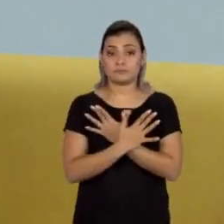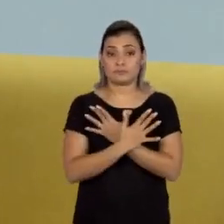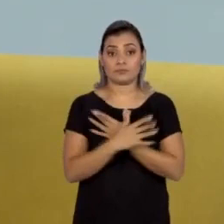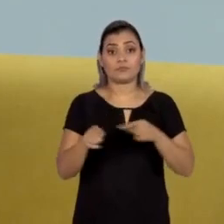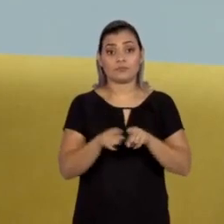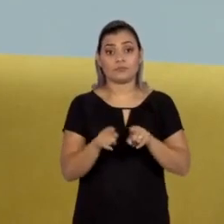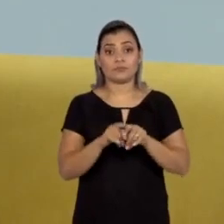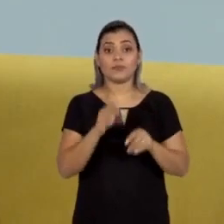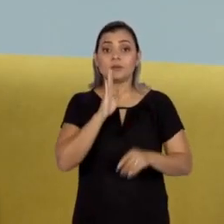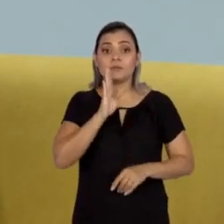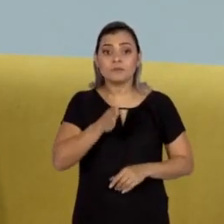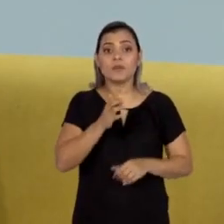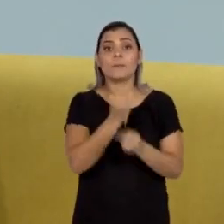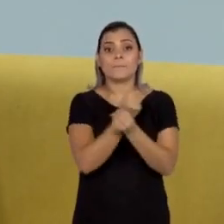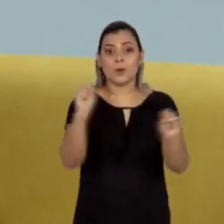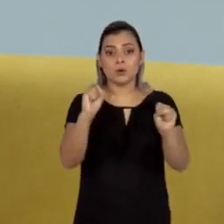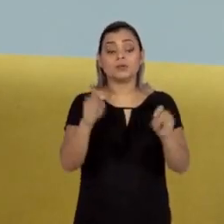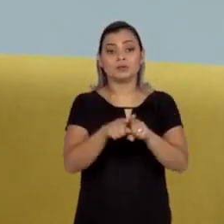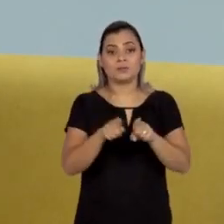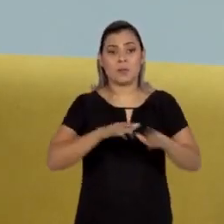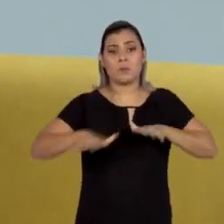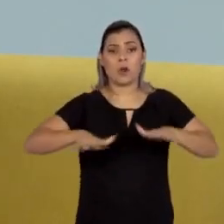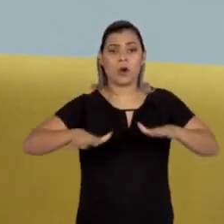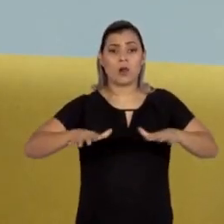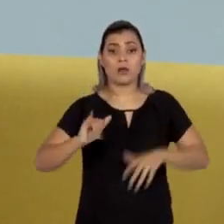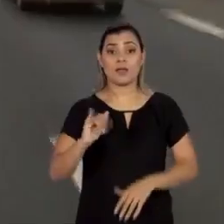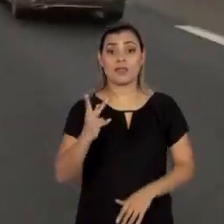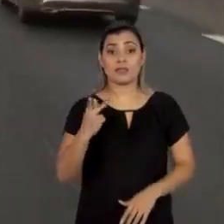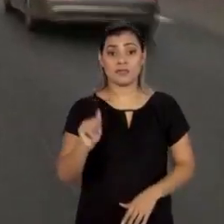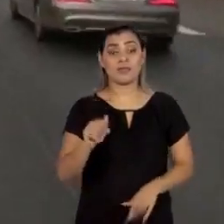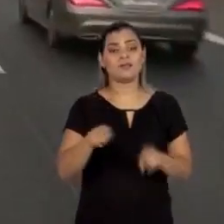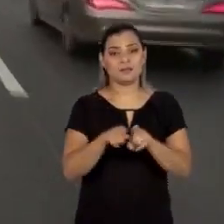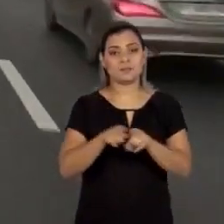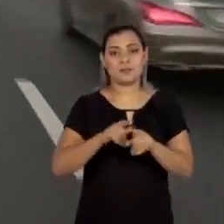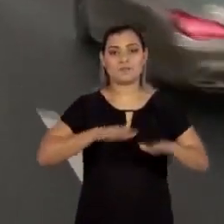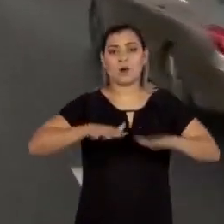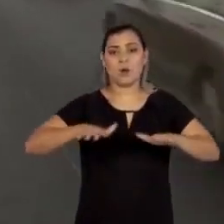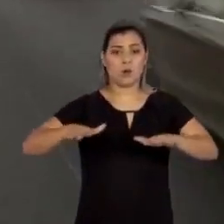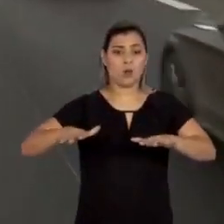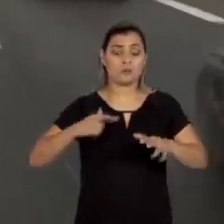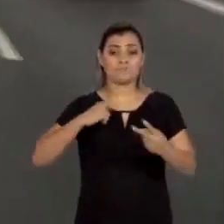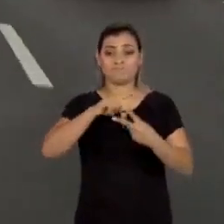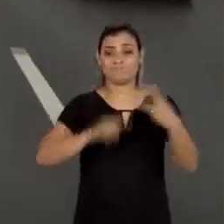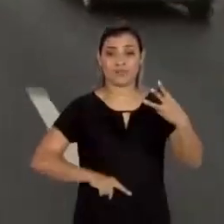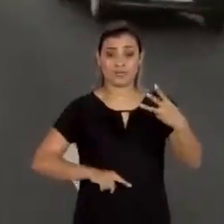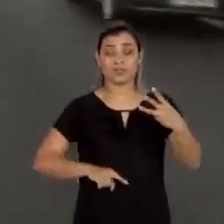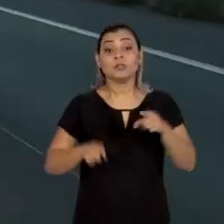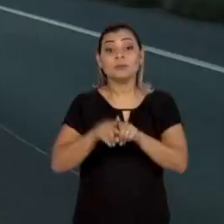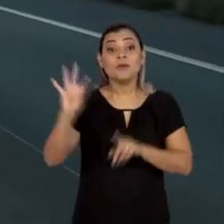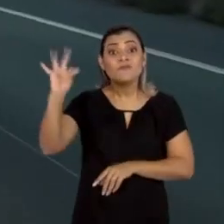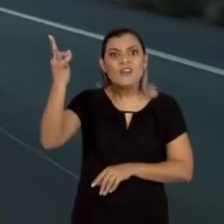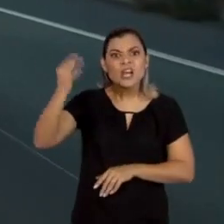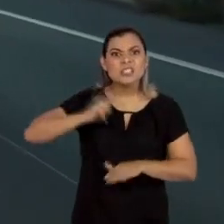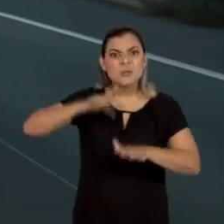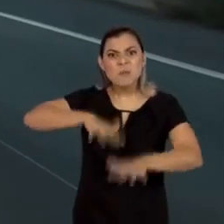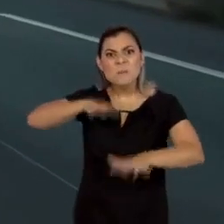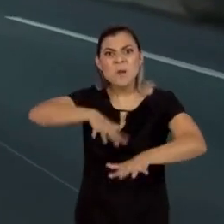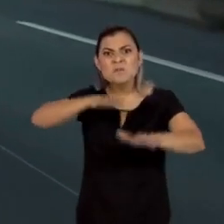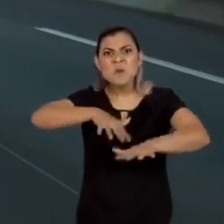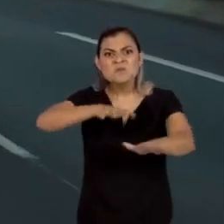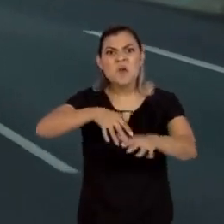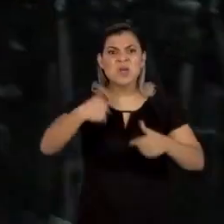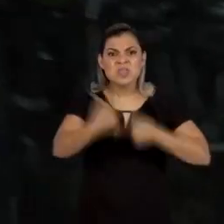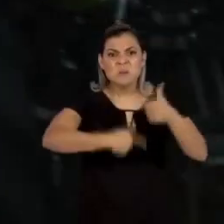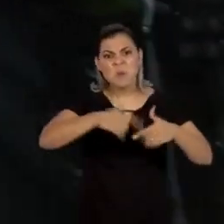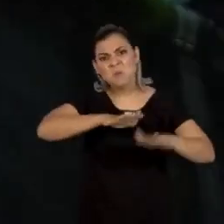Bósnia, terremotos atingem a ilha grega de Creta. Na França, milhares de trabalhadores bloqueiam estradas e provocam